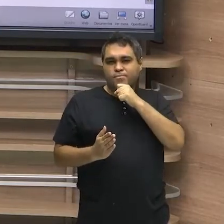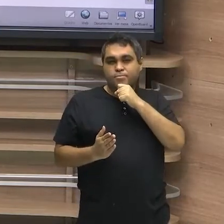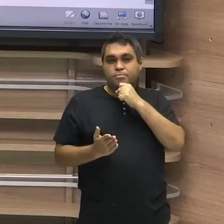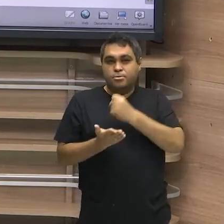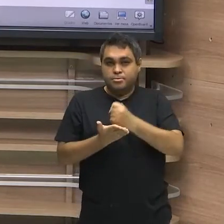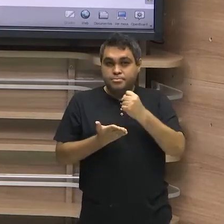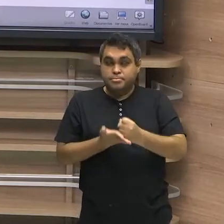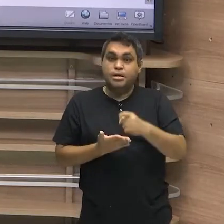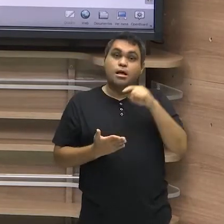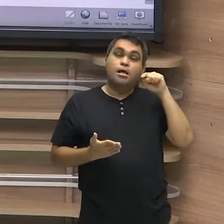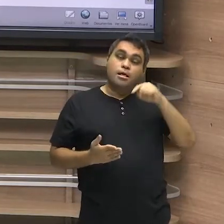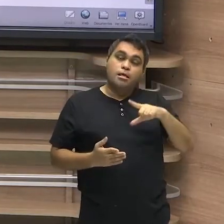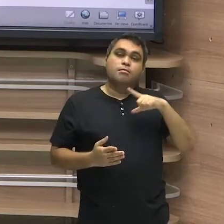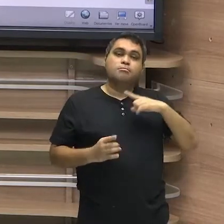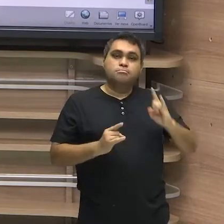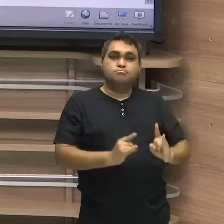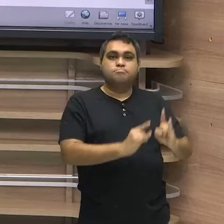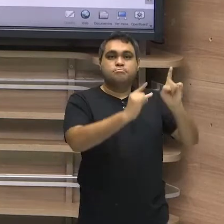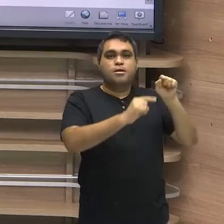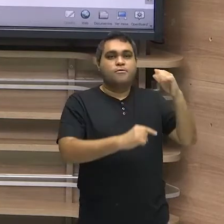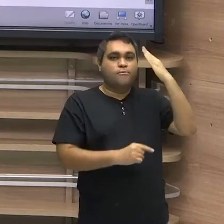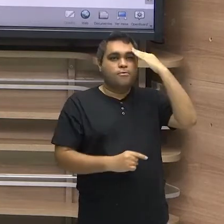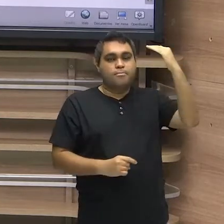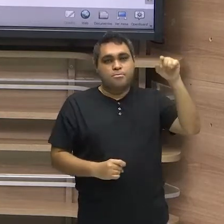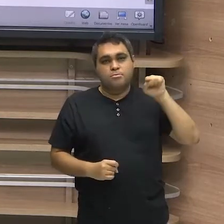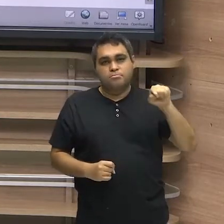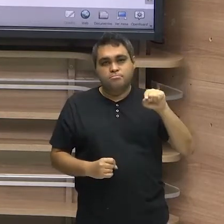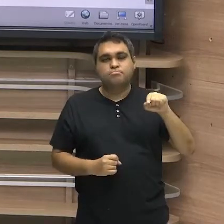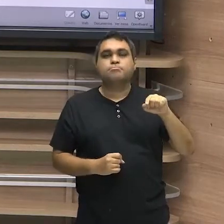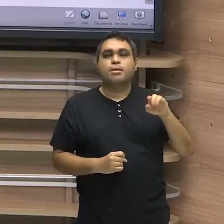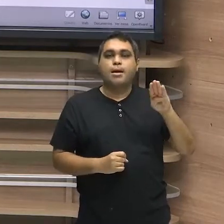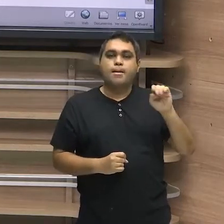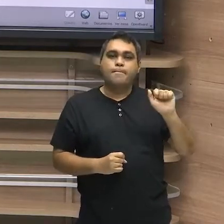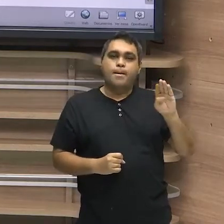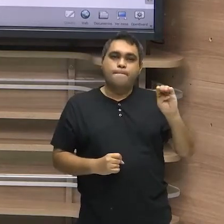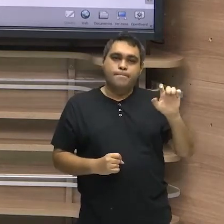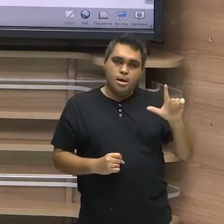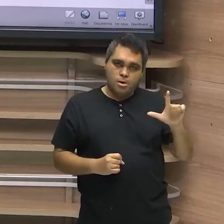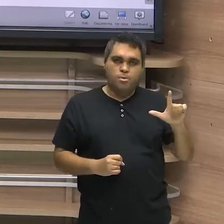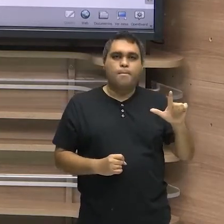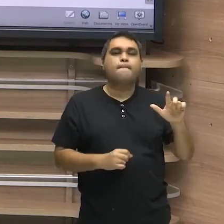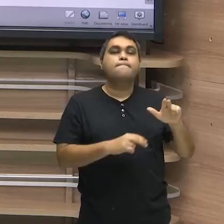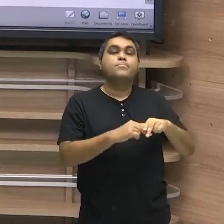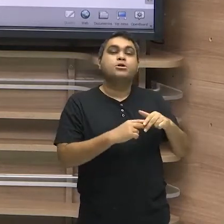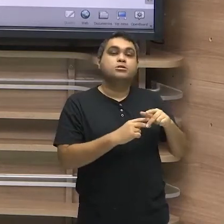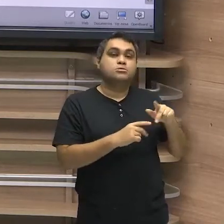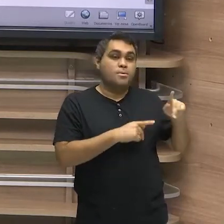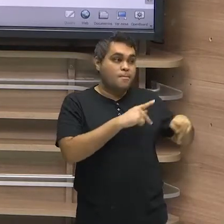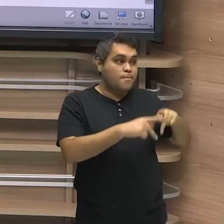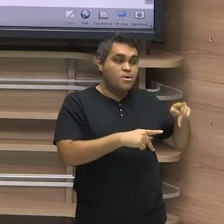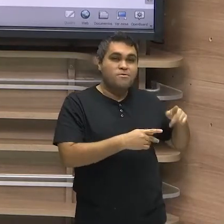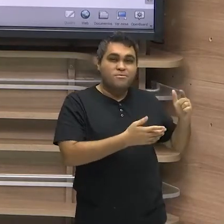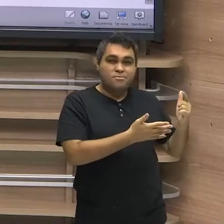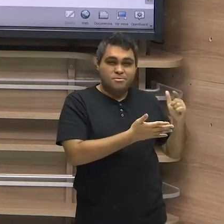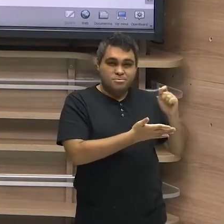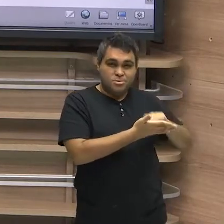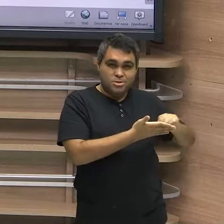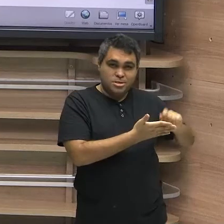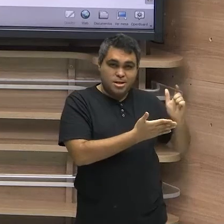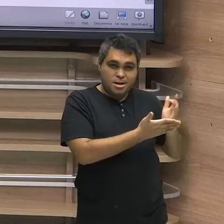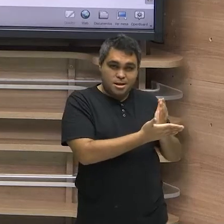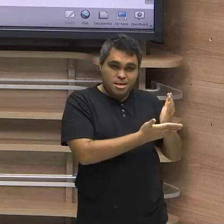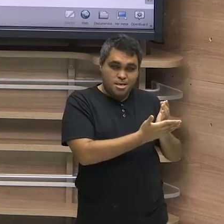dela nesse momento aí da Bíblia, contando essa história de escravidão dos hebreus, certo? E Nabucodonosor vai ficar